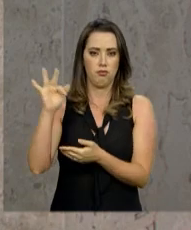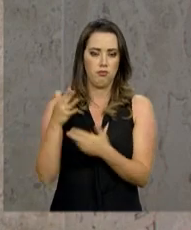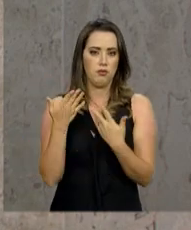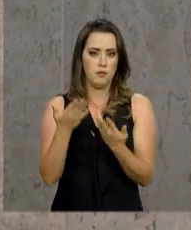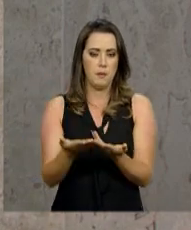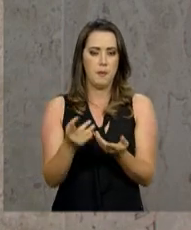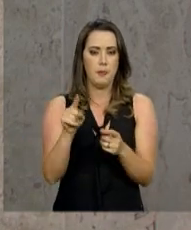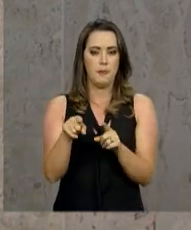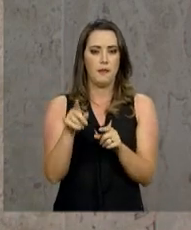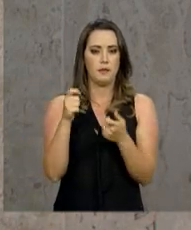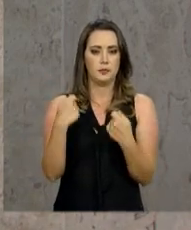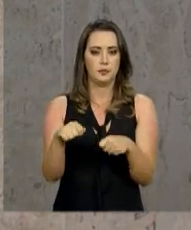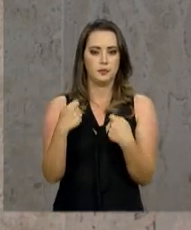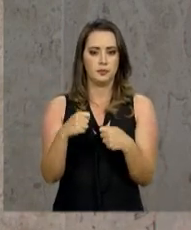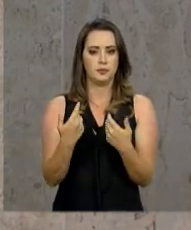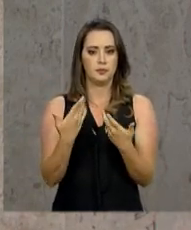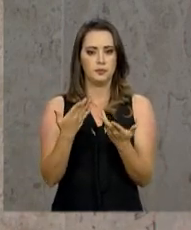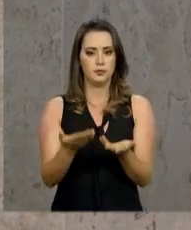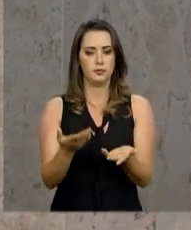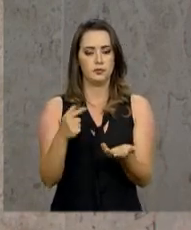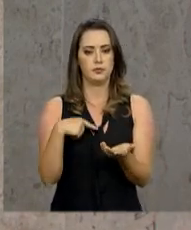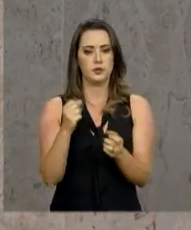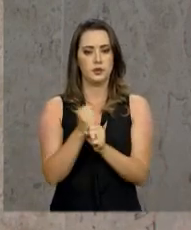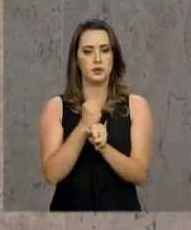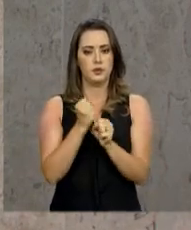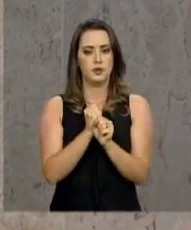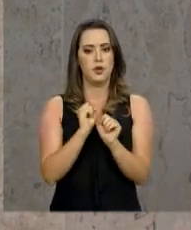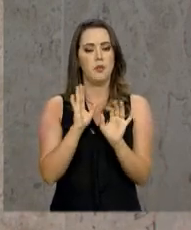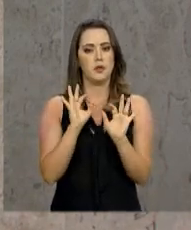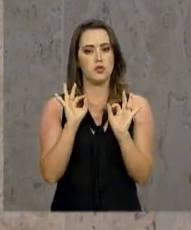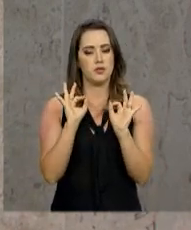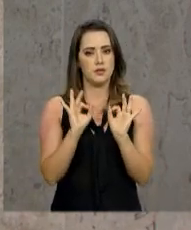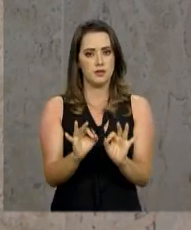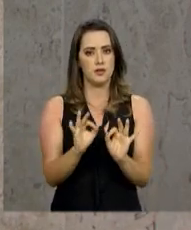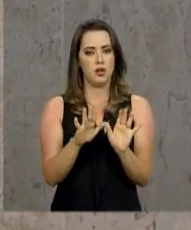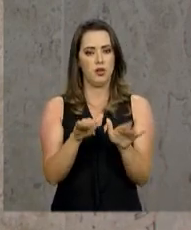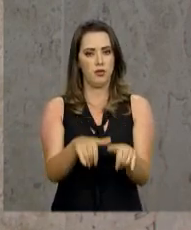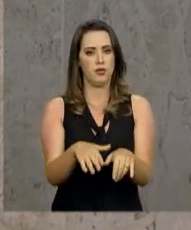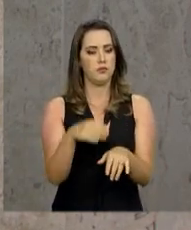quem for designado a obra pronta o mais rápido possível